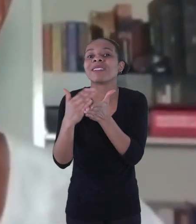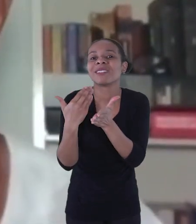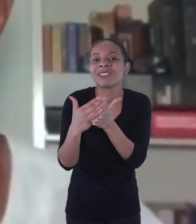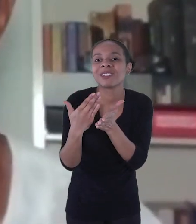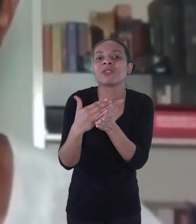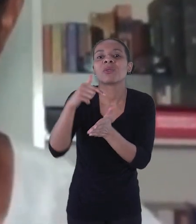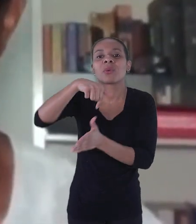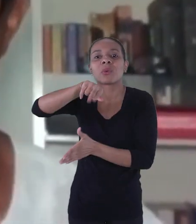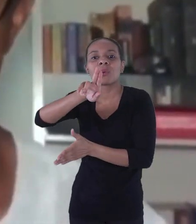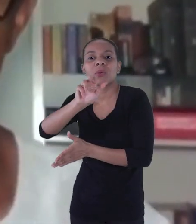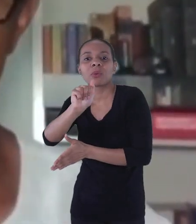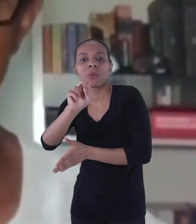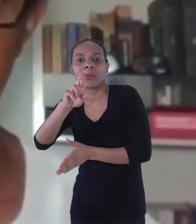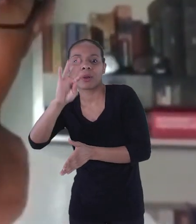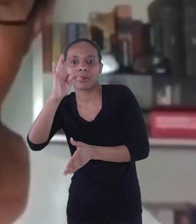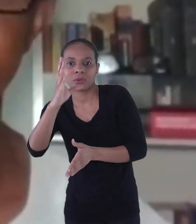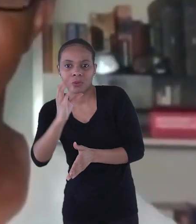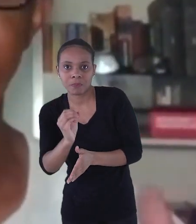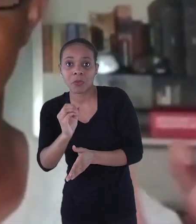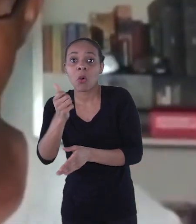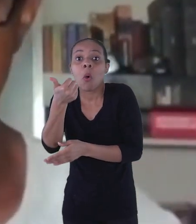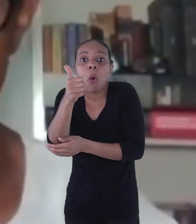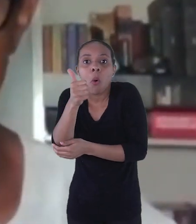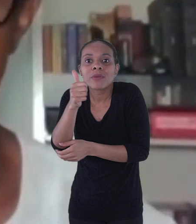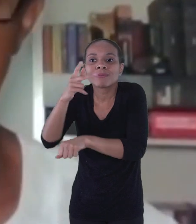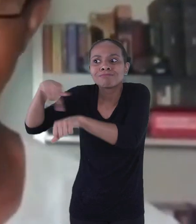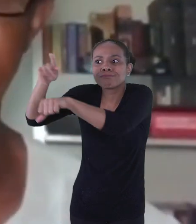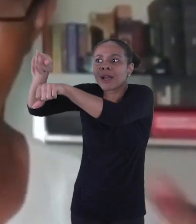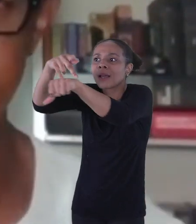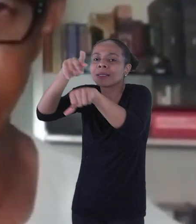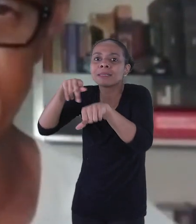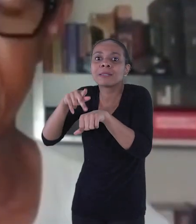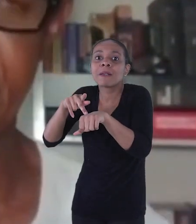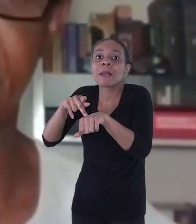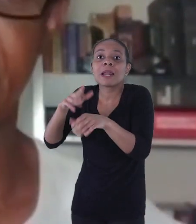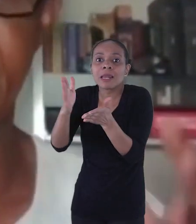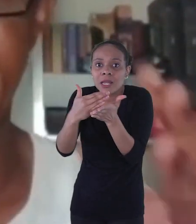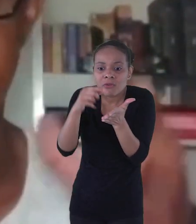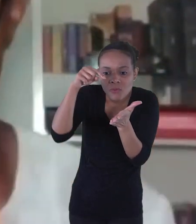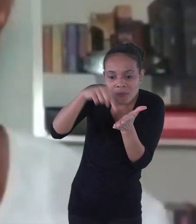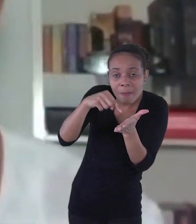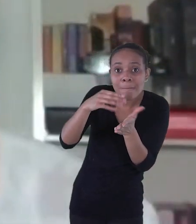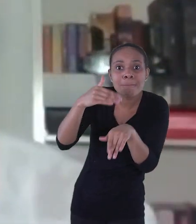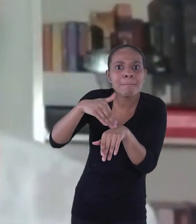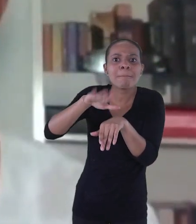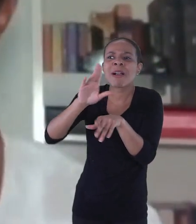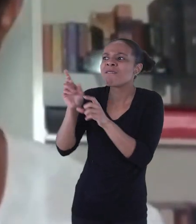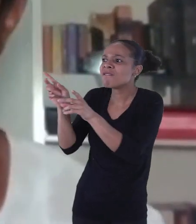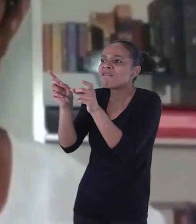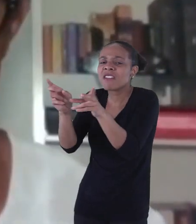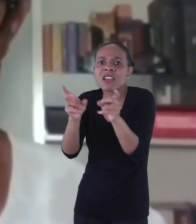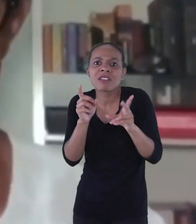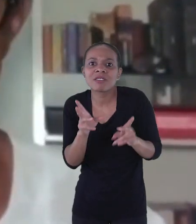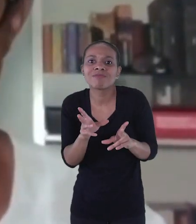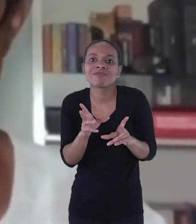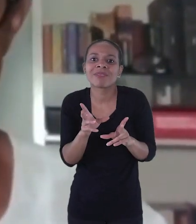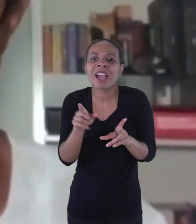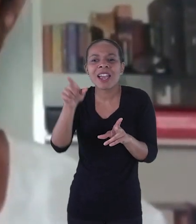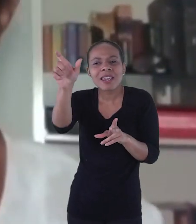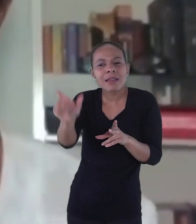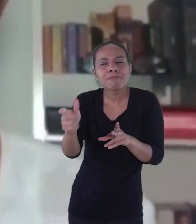11 países. Então, isso fez com que Carolina imaginasse que todo mundo estava roubando